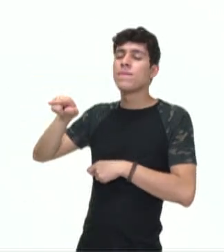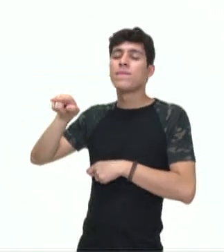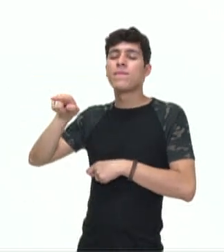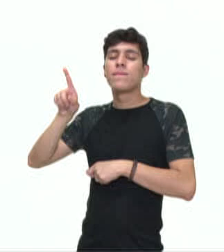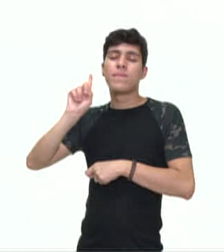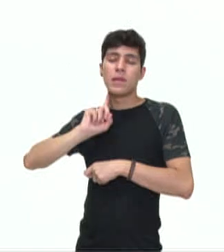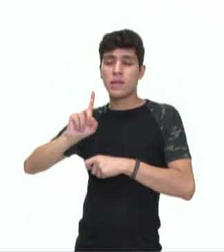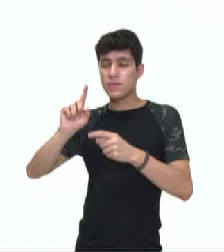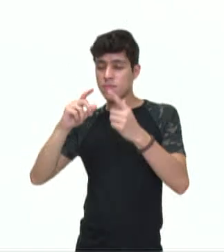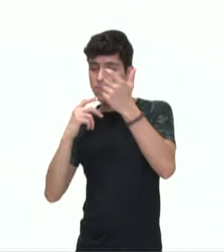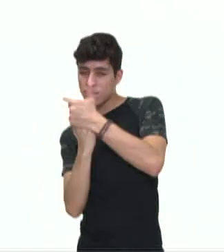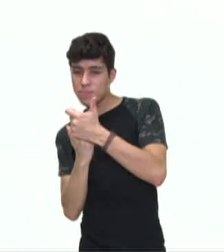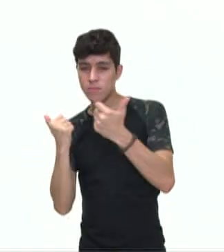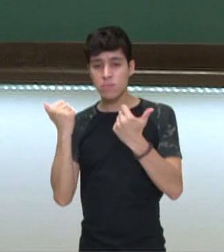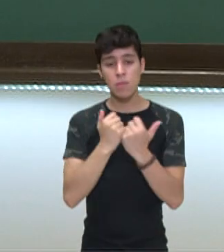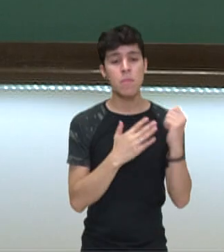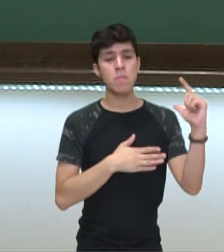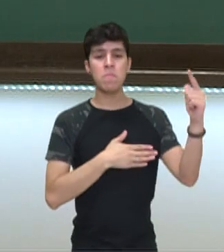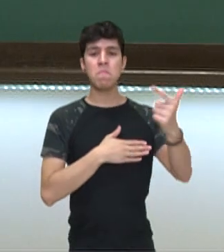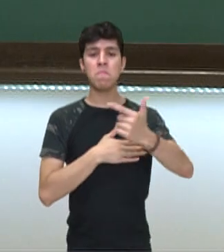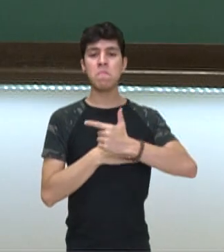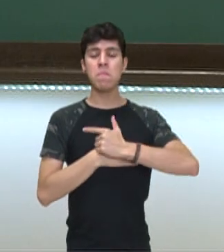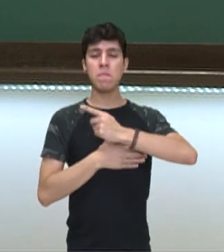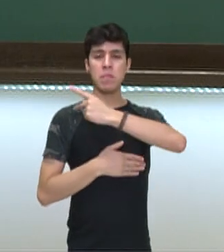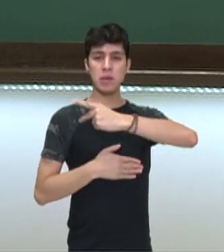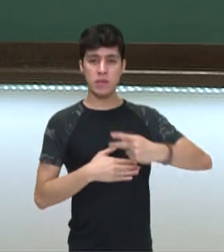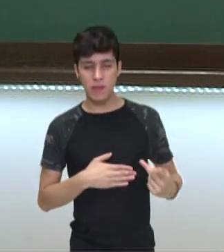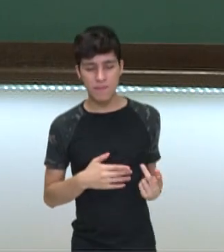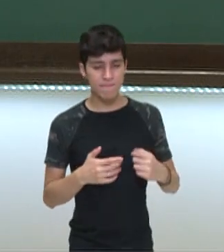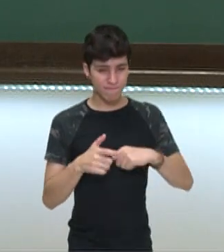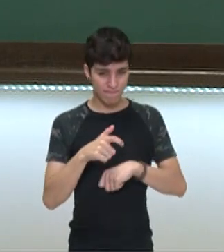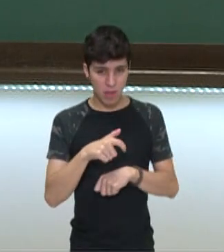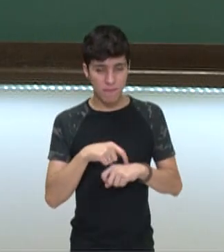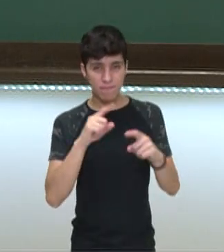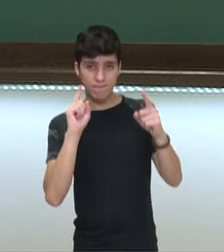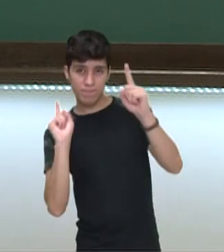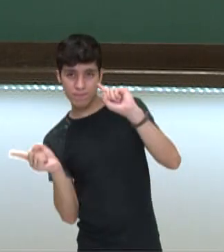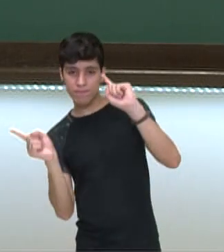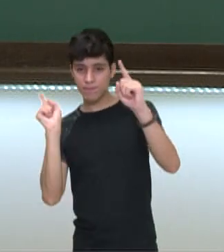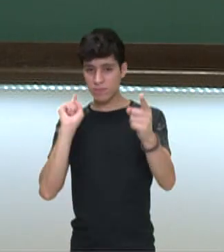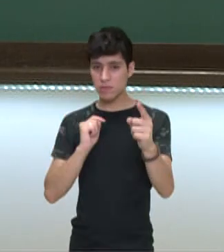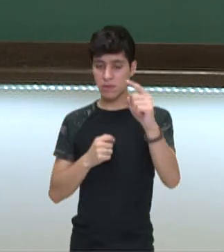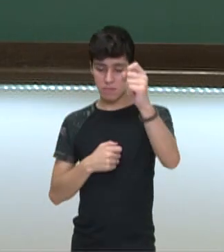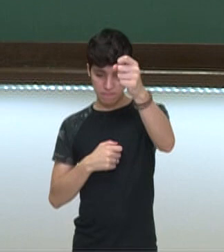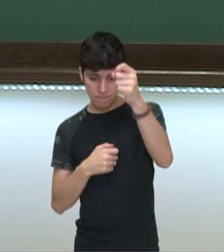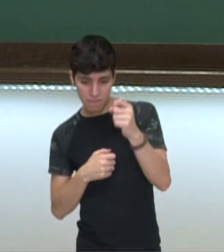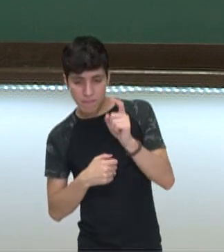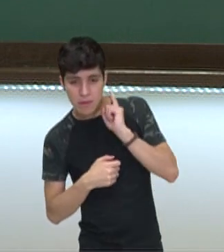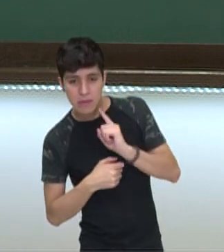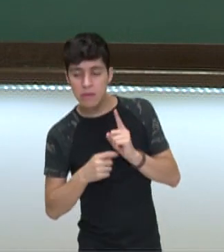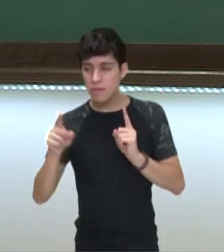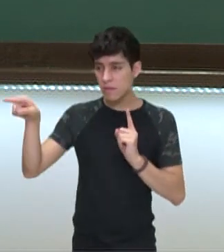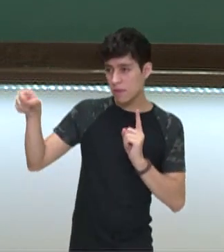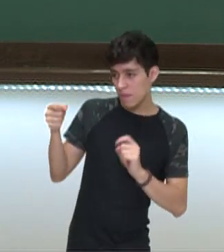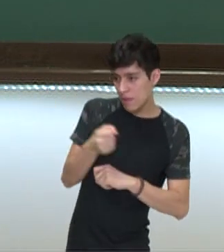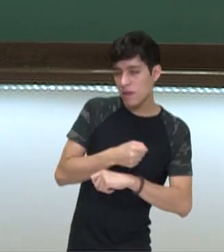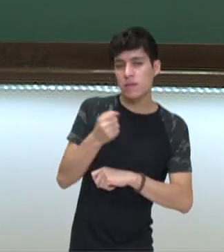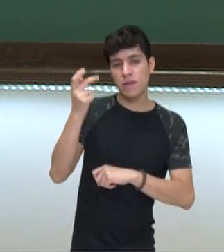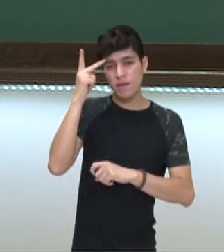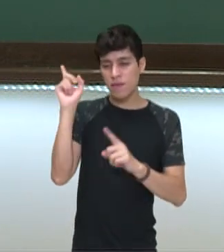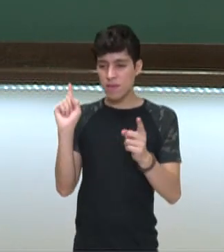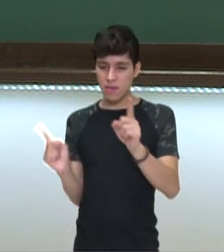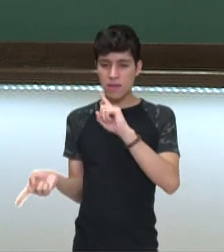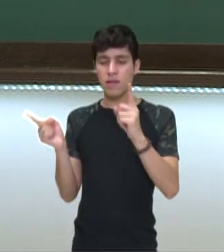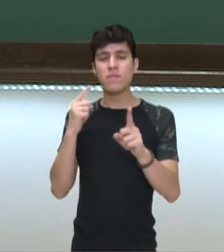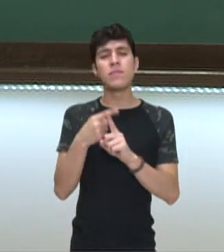revezavam a ocupação do cargo de presidente do Brasil. Uma hora era alguém de São Paulo, uma hora era alguém de Minas Gerais. Por que a gente chama de